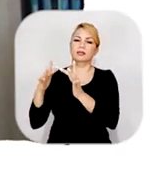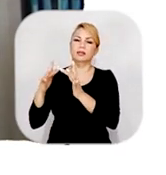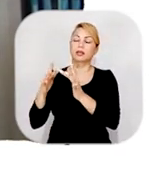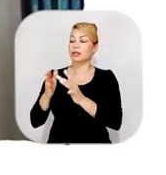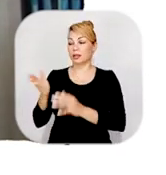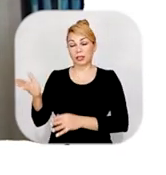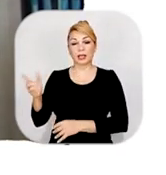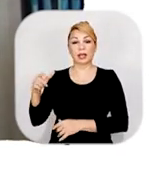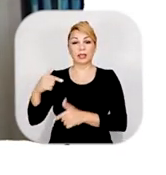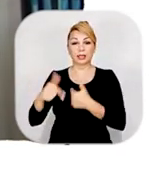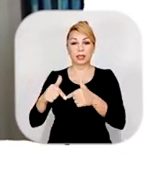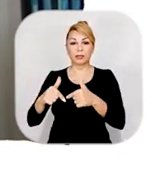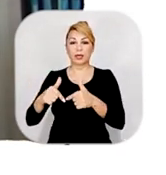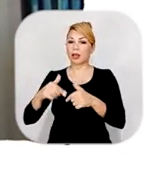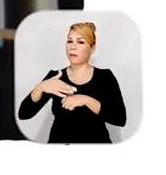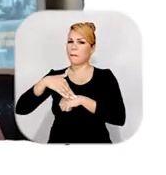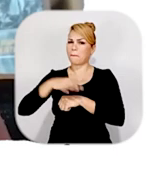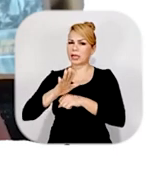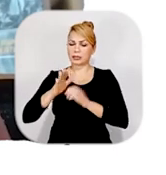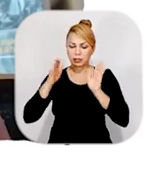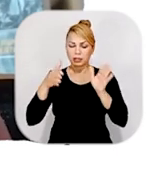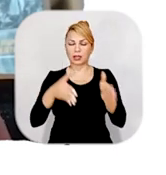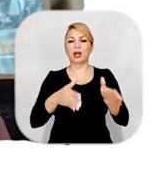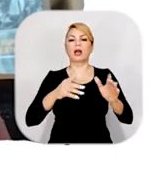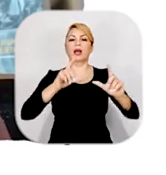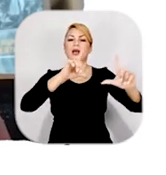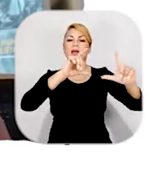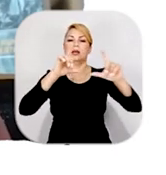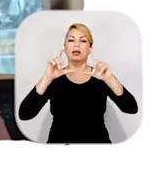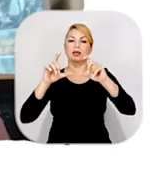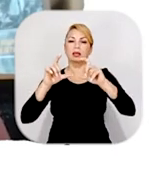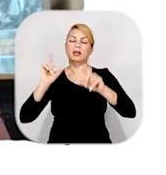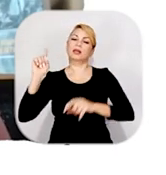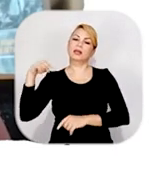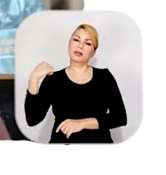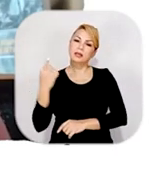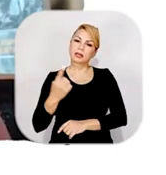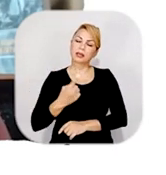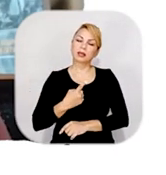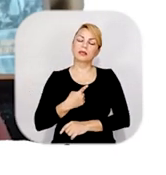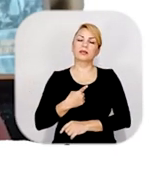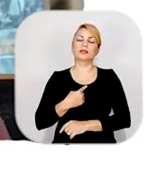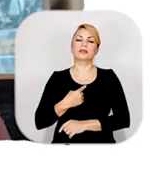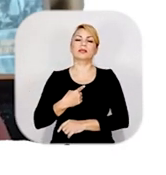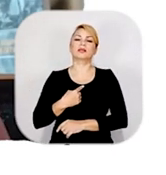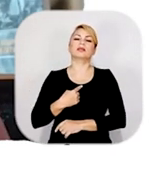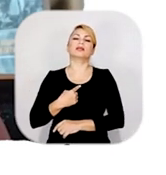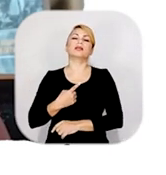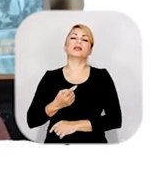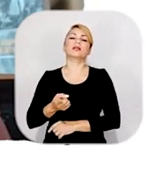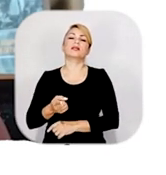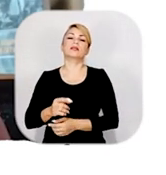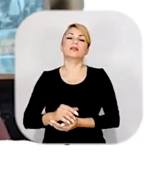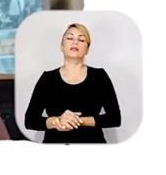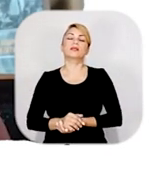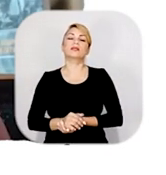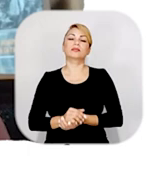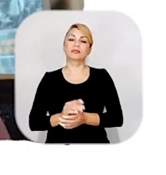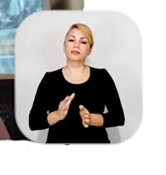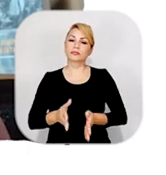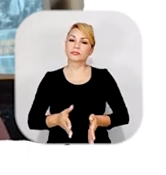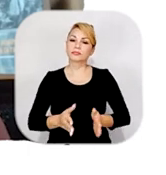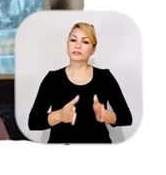ela trabalhava mais com fotografia, né? E depois ela foi assim, enveredando mais para esse caminho